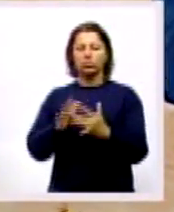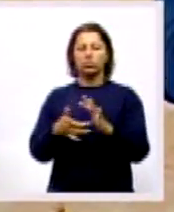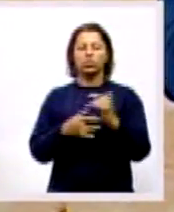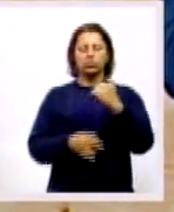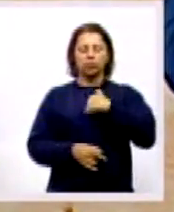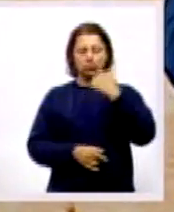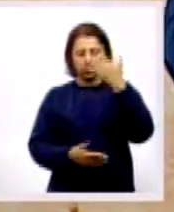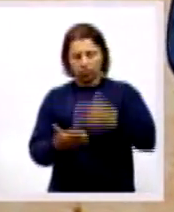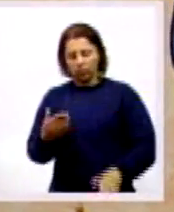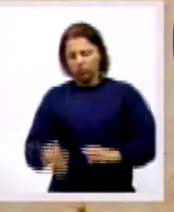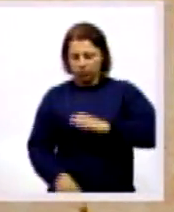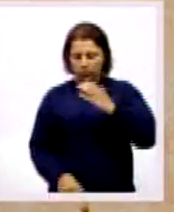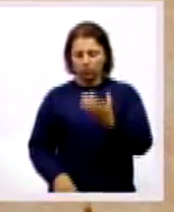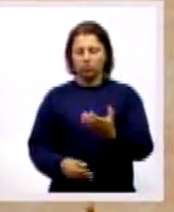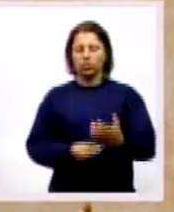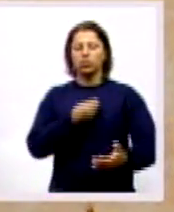vital.